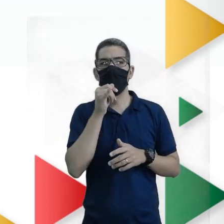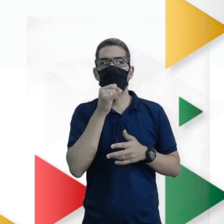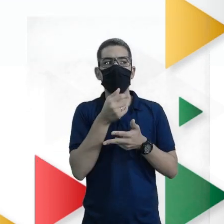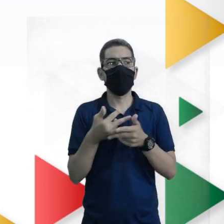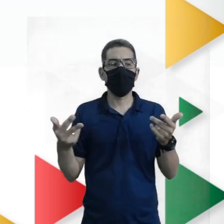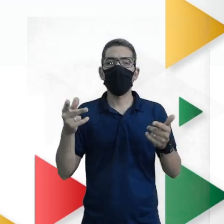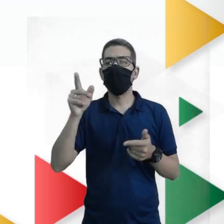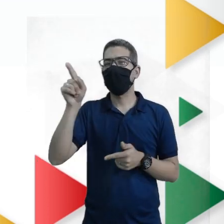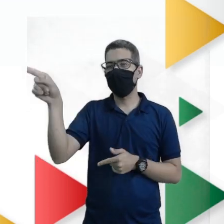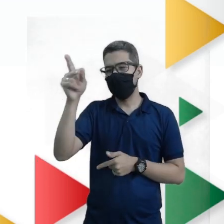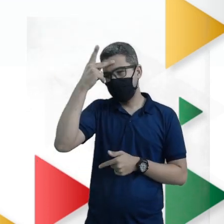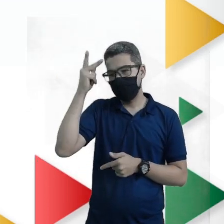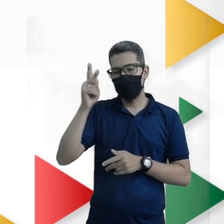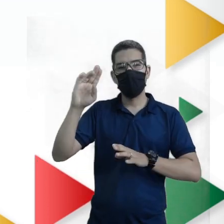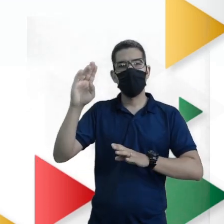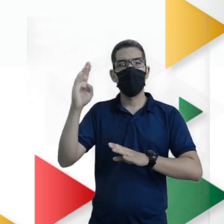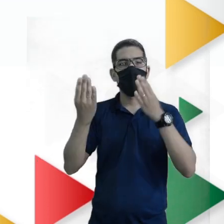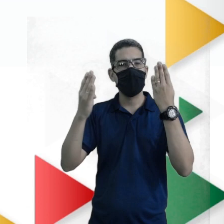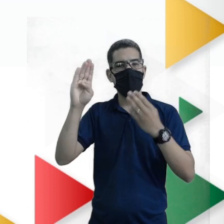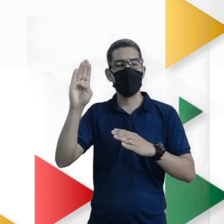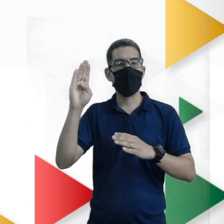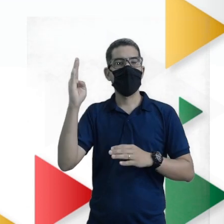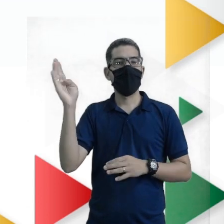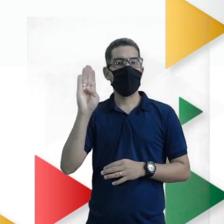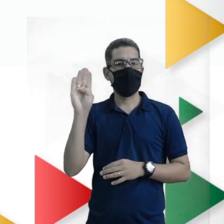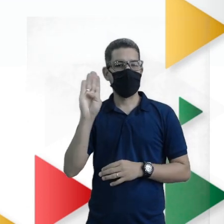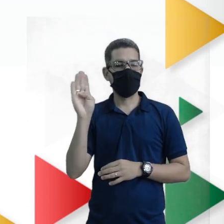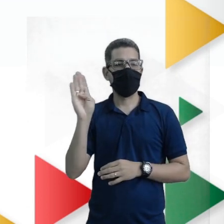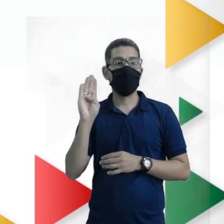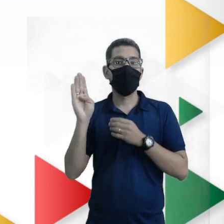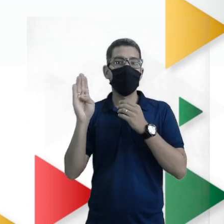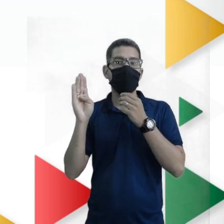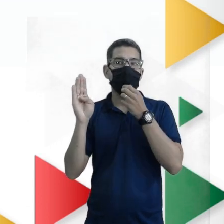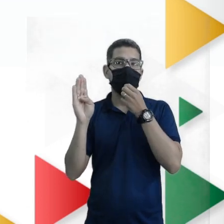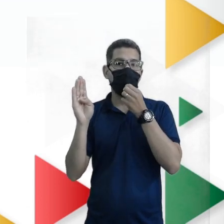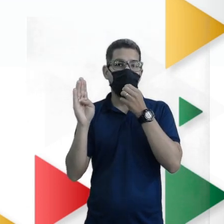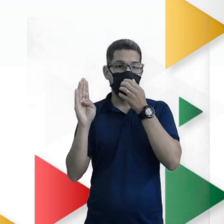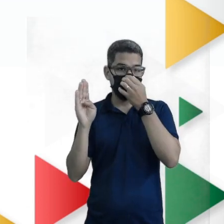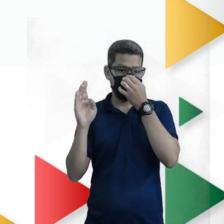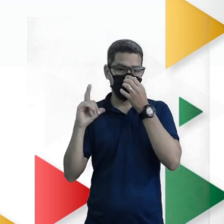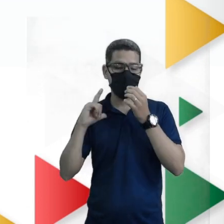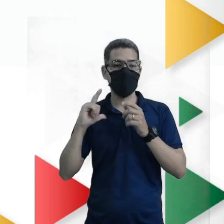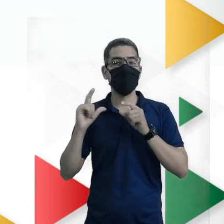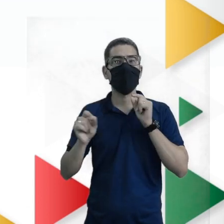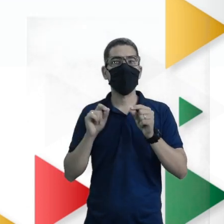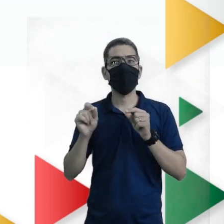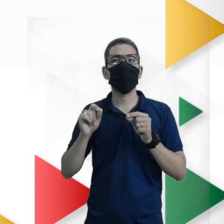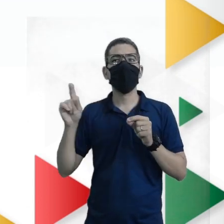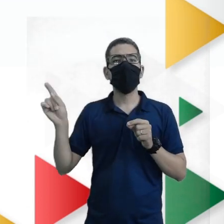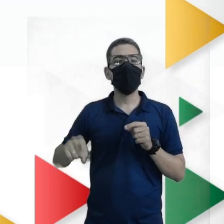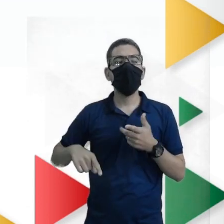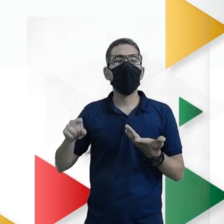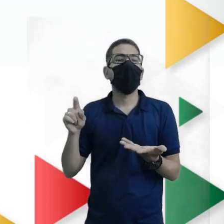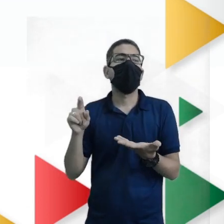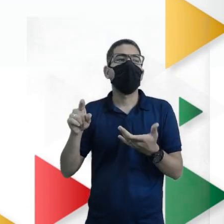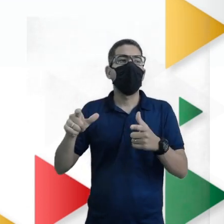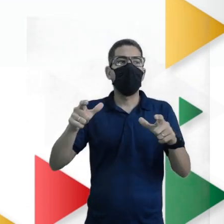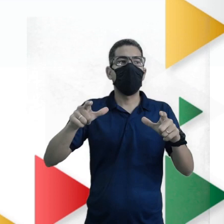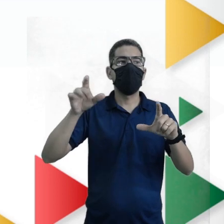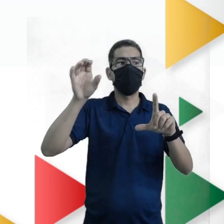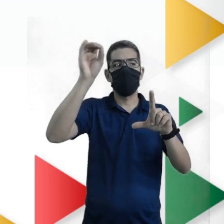o Sol girava em torno da Terra e em uma órbita circular,